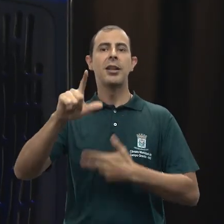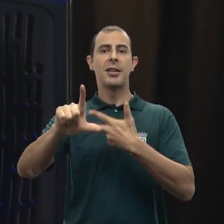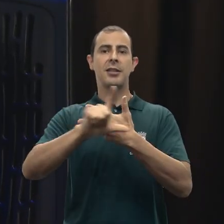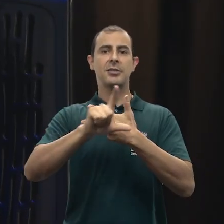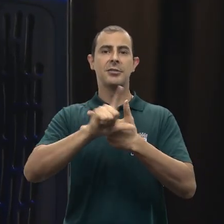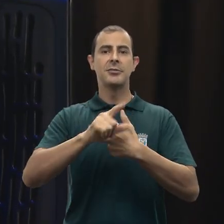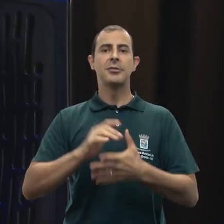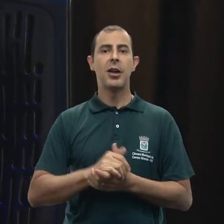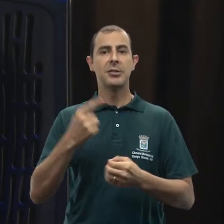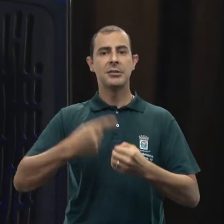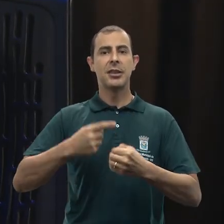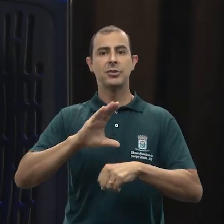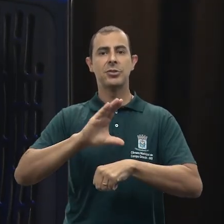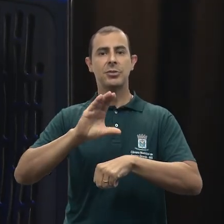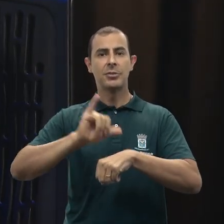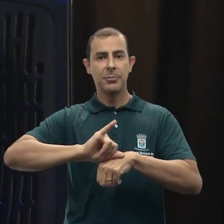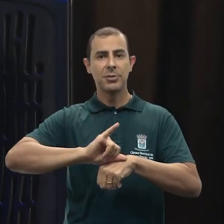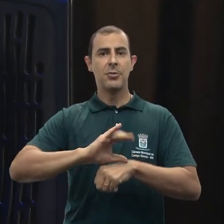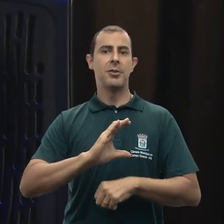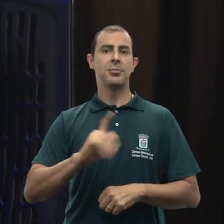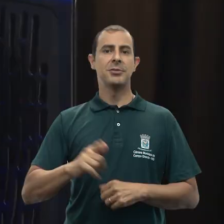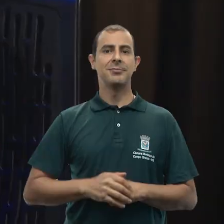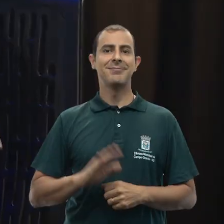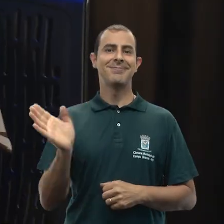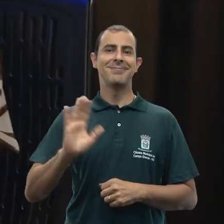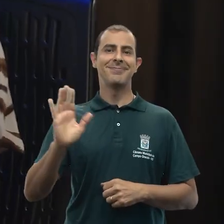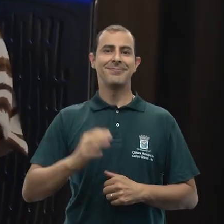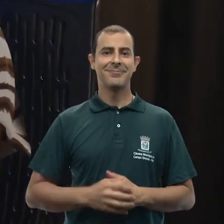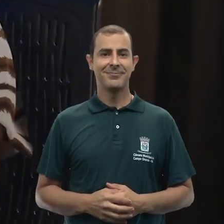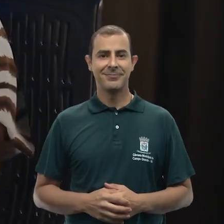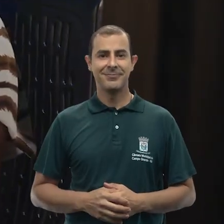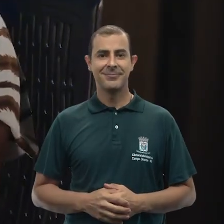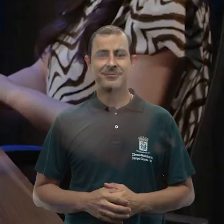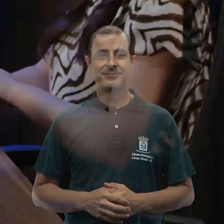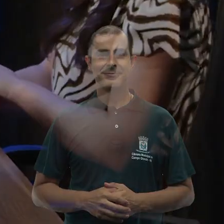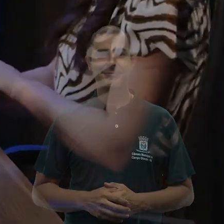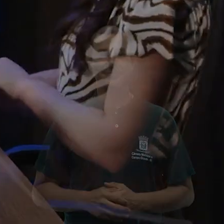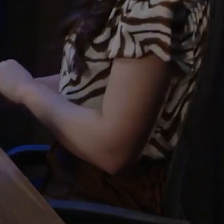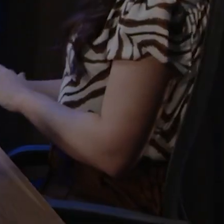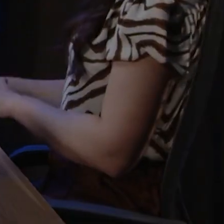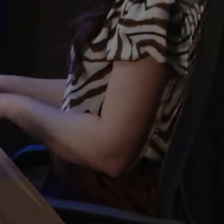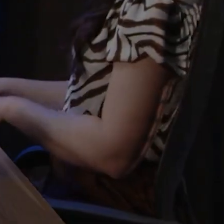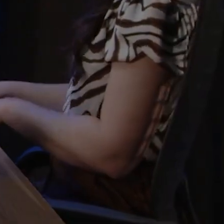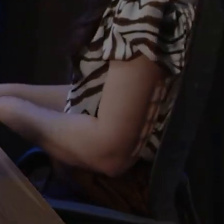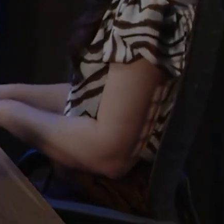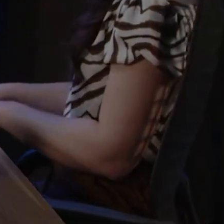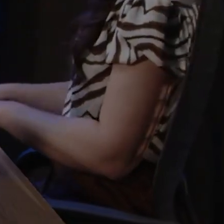que rola no Legislativo da capital. E até mais!